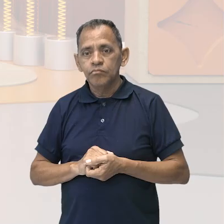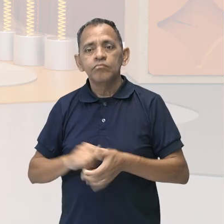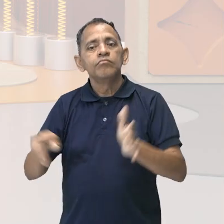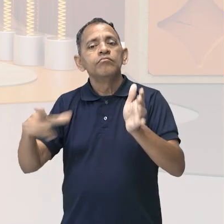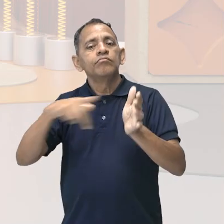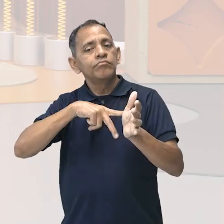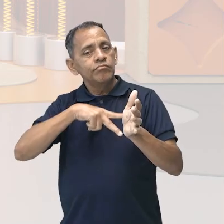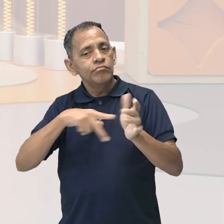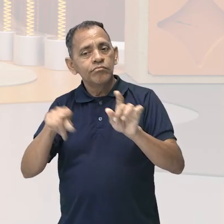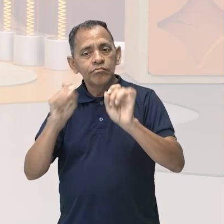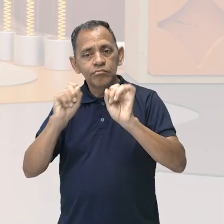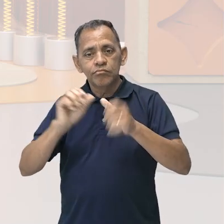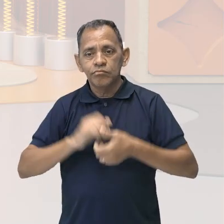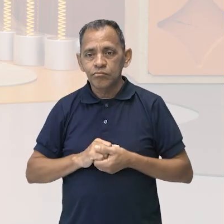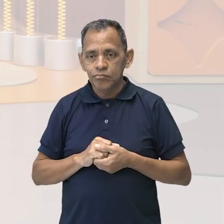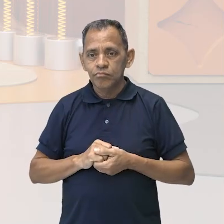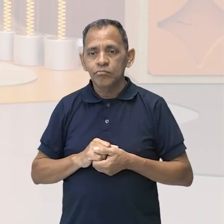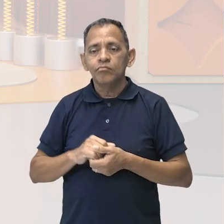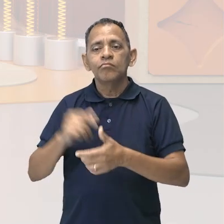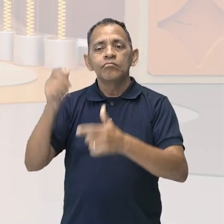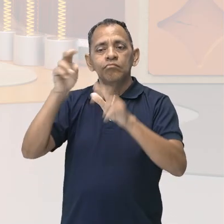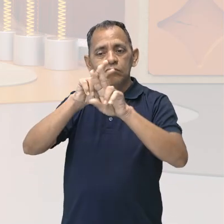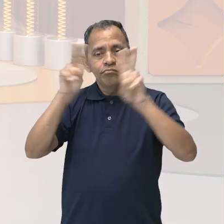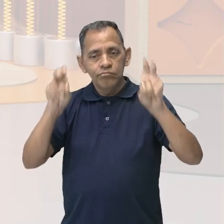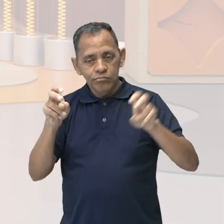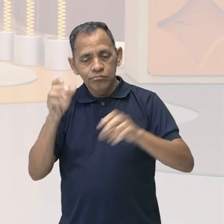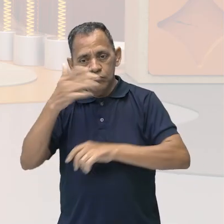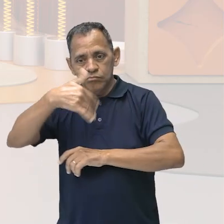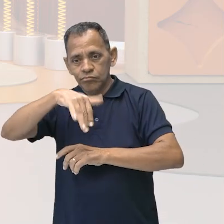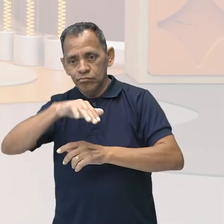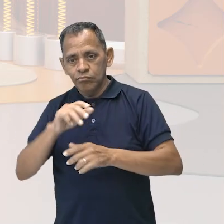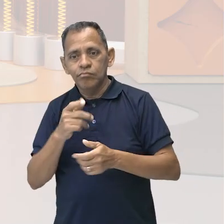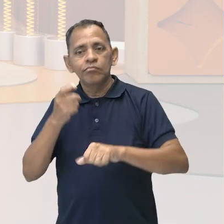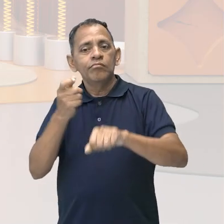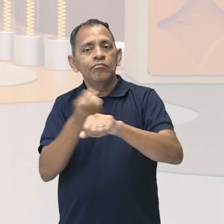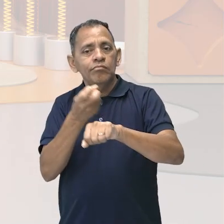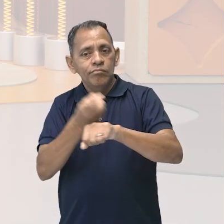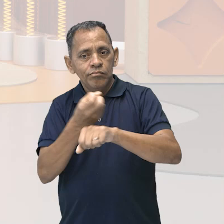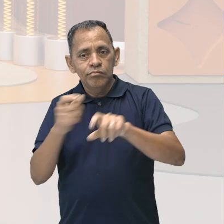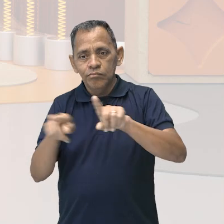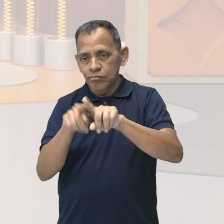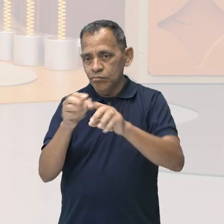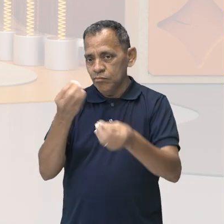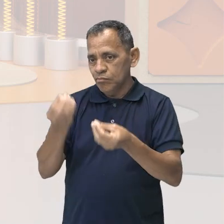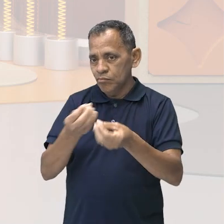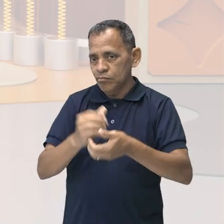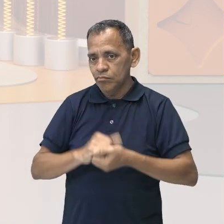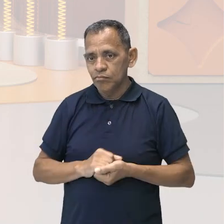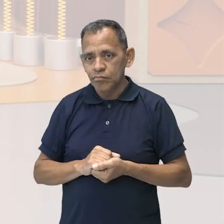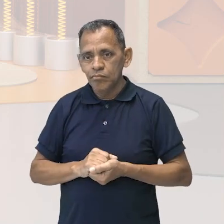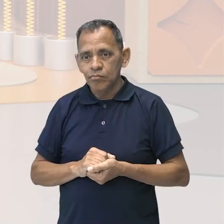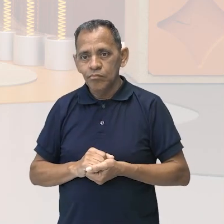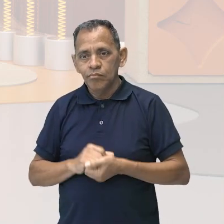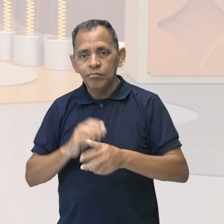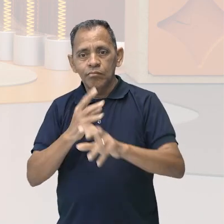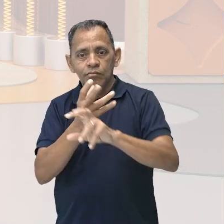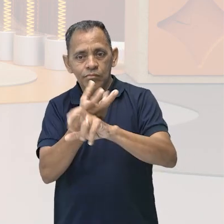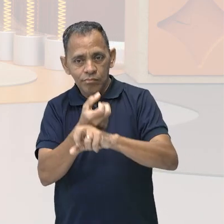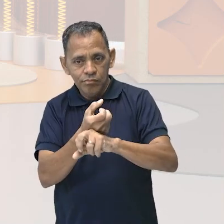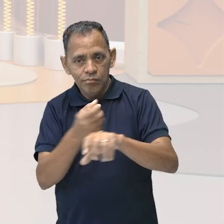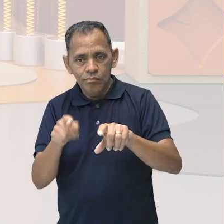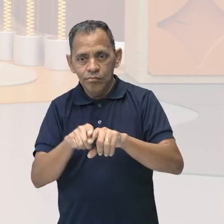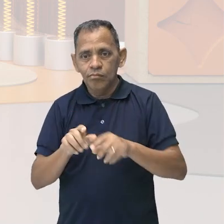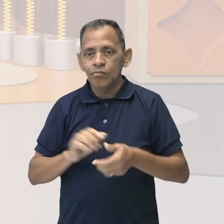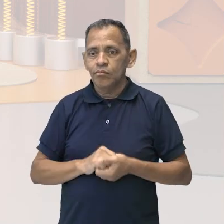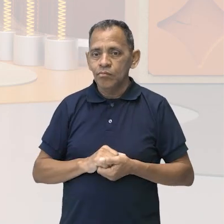peculiaridades, né, particularidades nas questões que envolvem os aspectos físicos. Quando a gente fala de África, a gente sempre lembra de savana, né? Mas a África não se resume